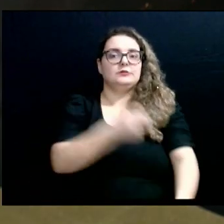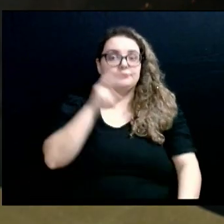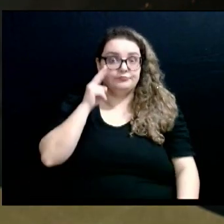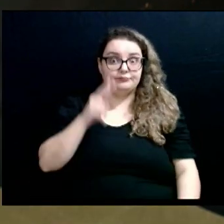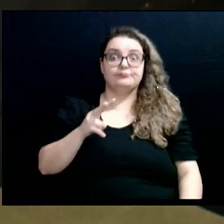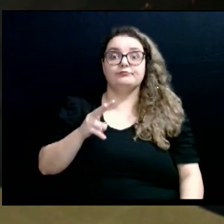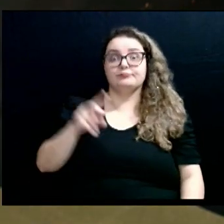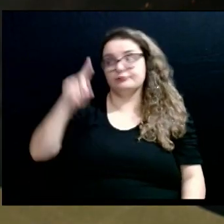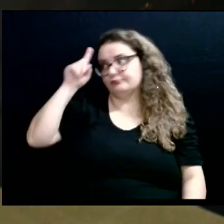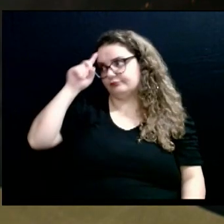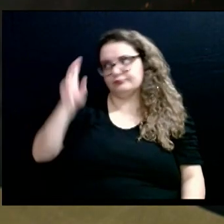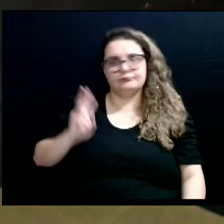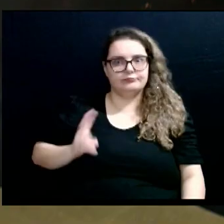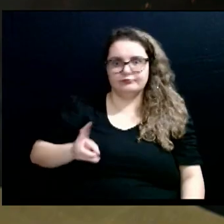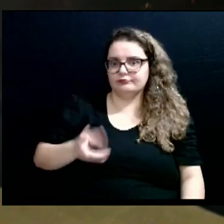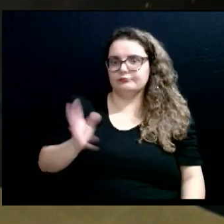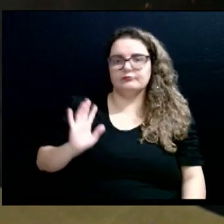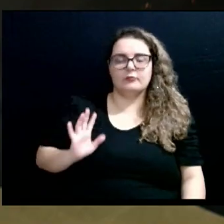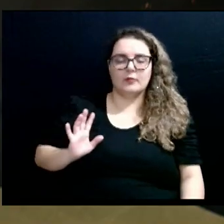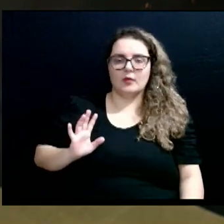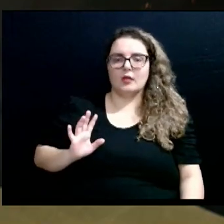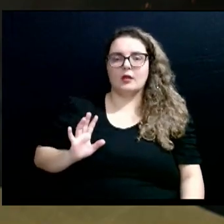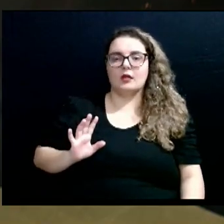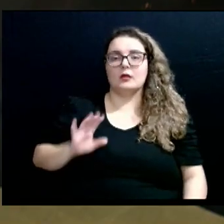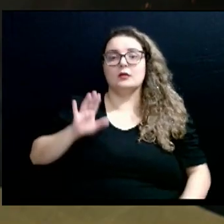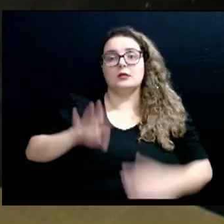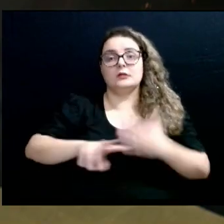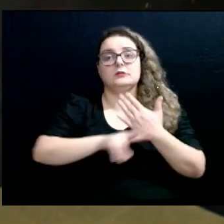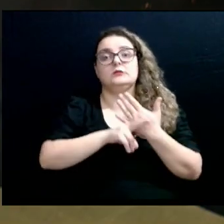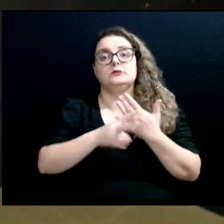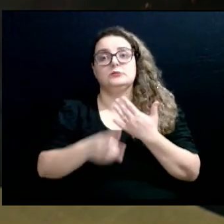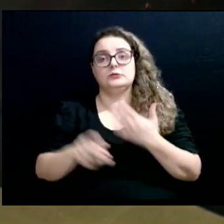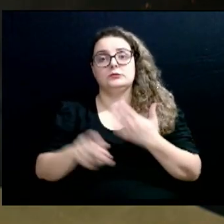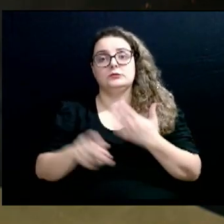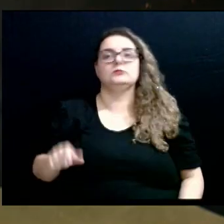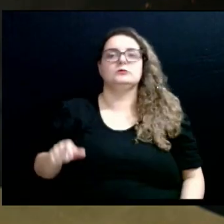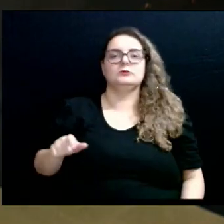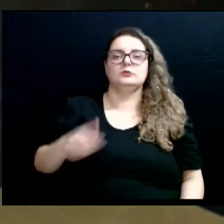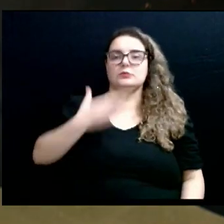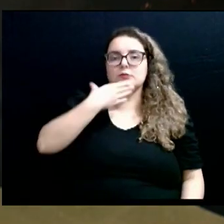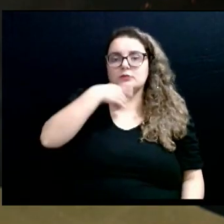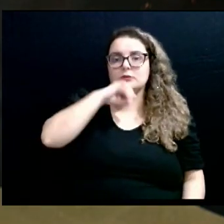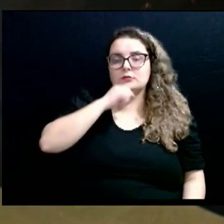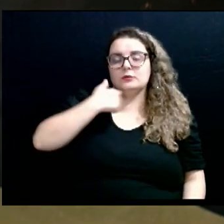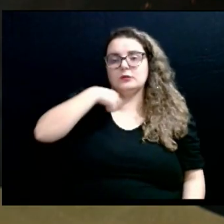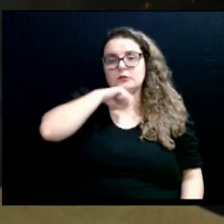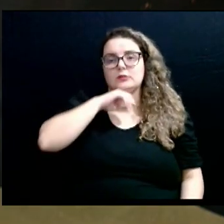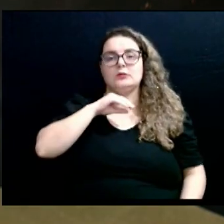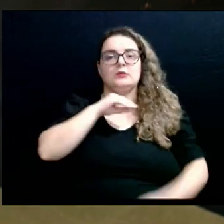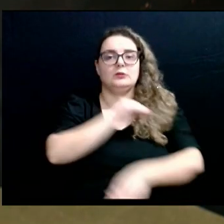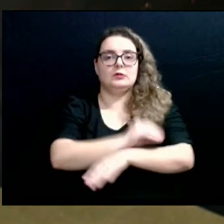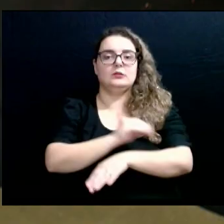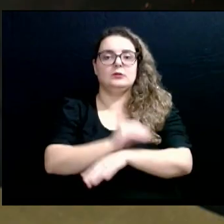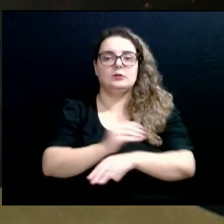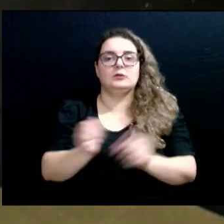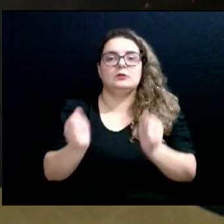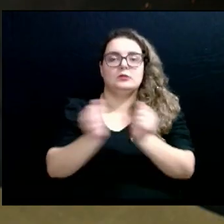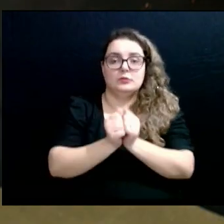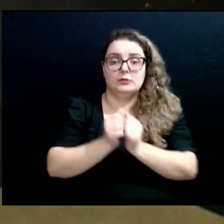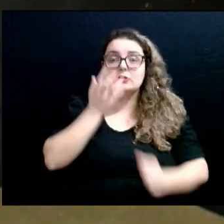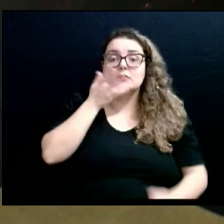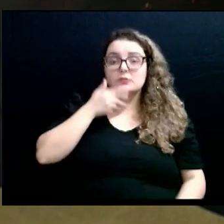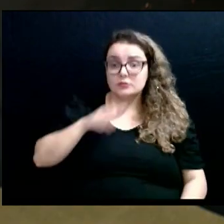E aí, às vezes, a reação do pai ou da mãe ou do cuidador que está junto com essa criança